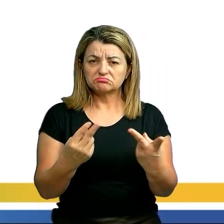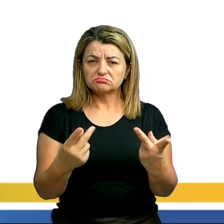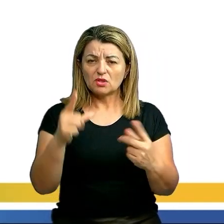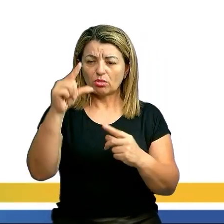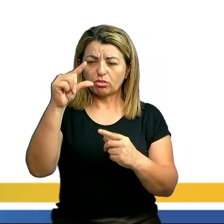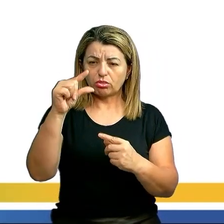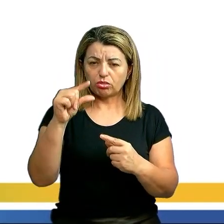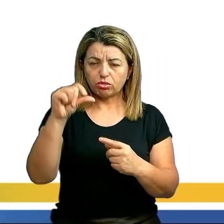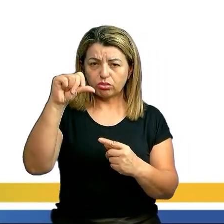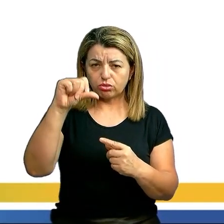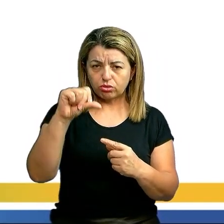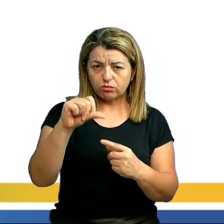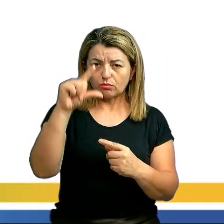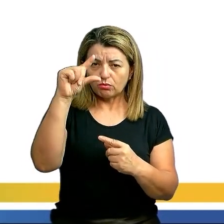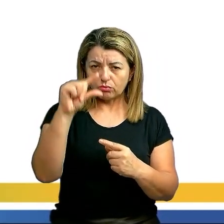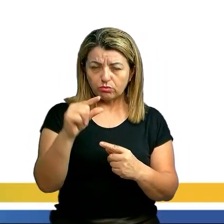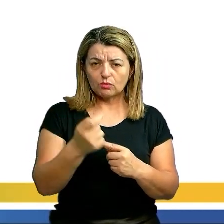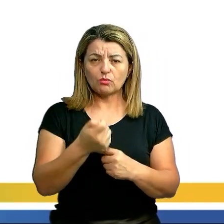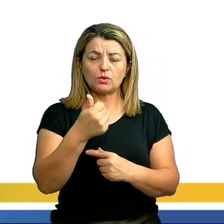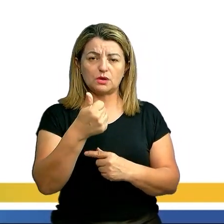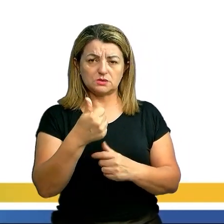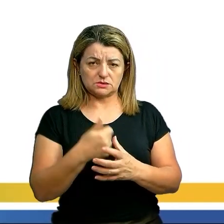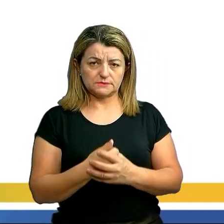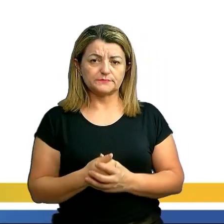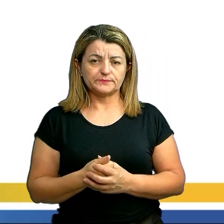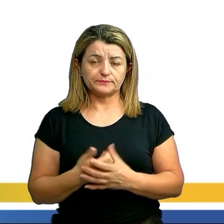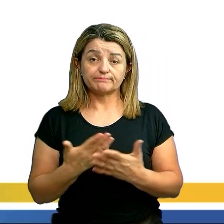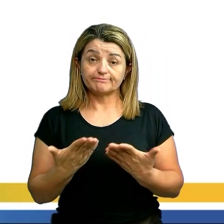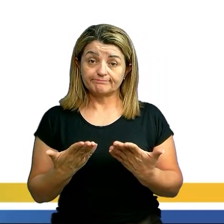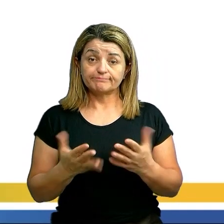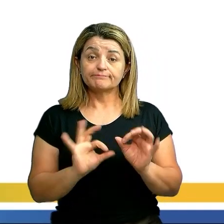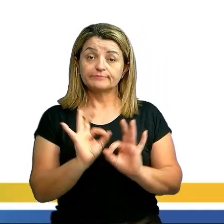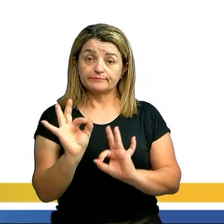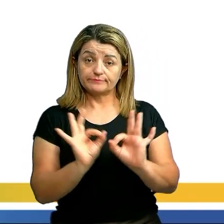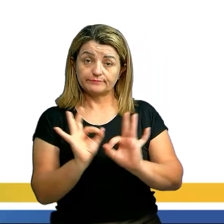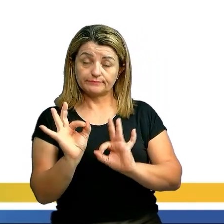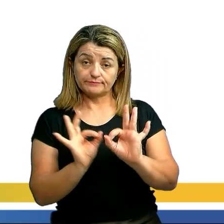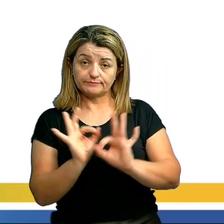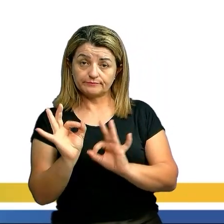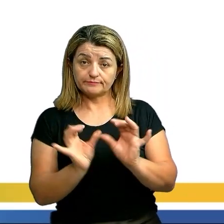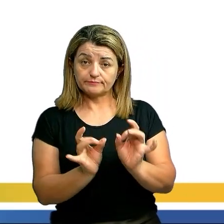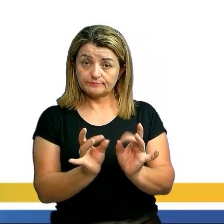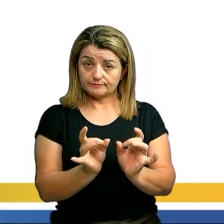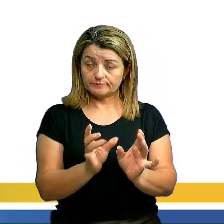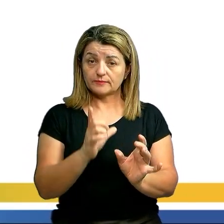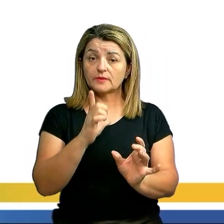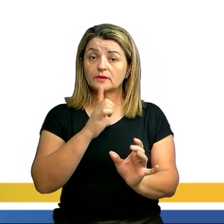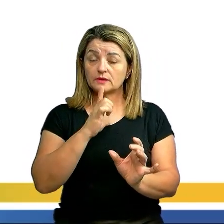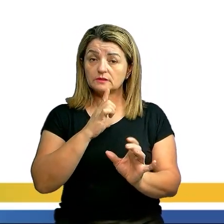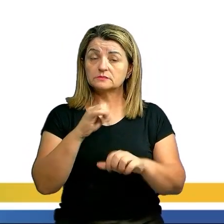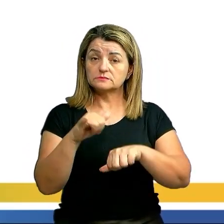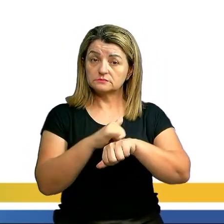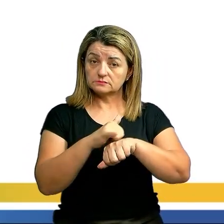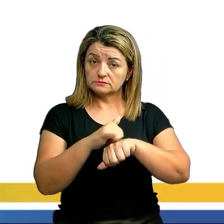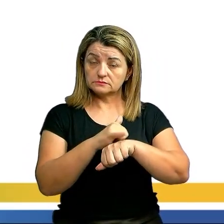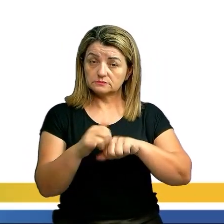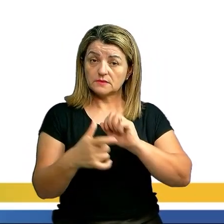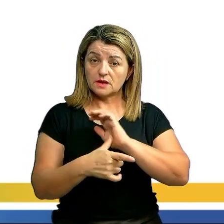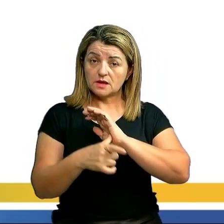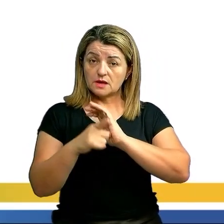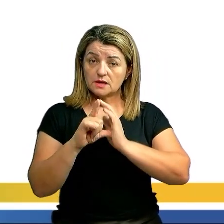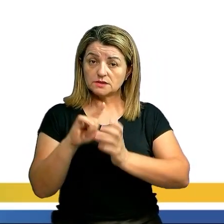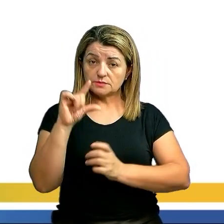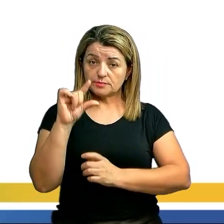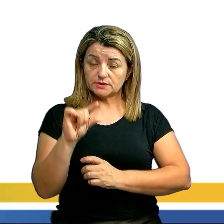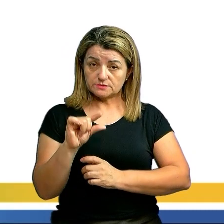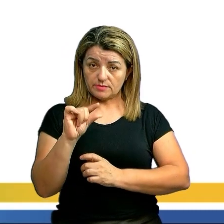do mercado. Então, a Organização Mundial do Comércio, por exemplo, ela tem uma tática anti-dumping, que nada mais